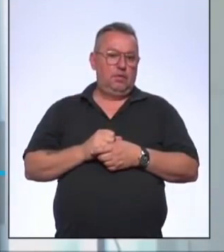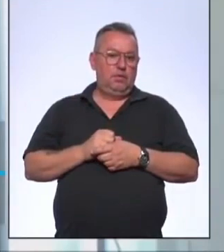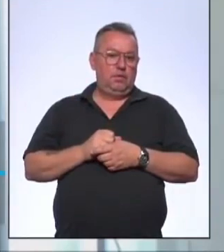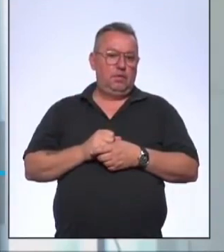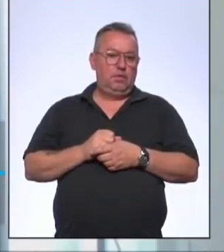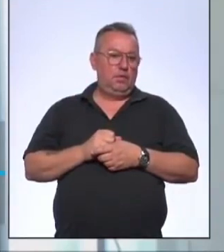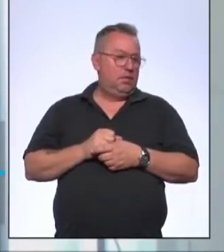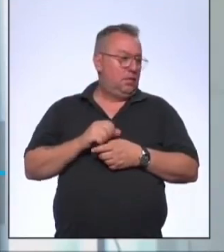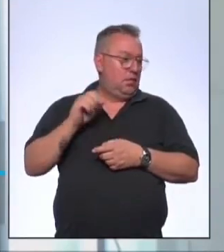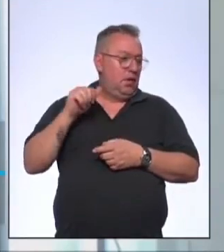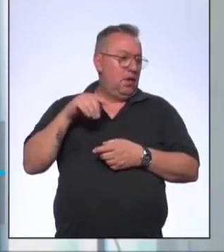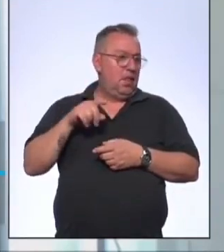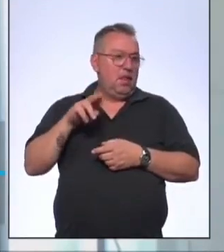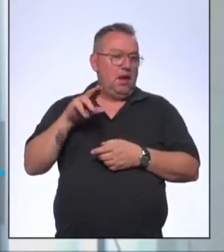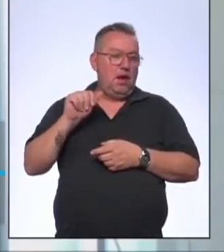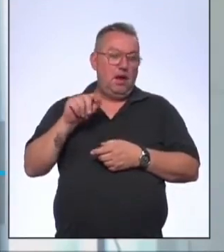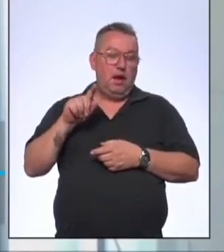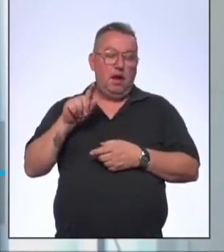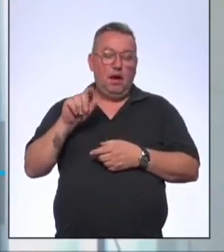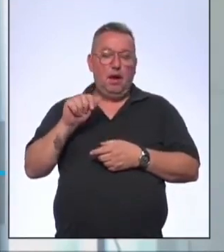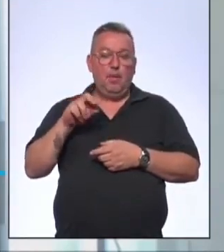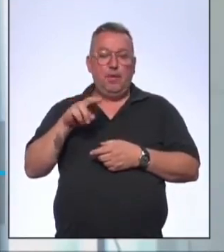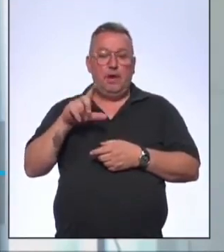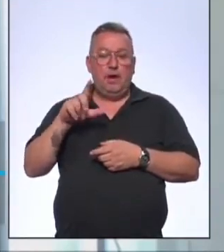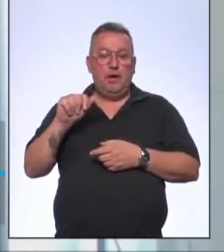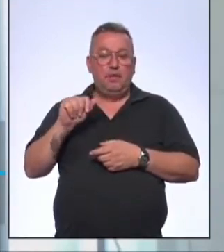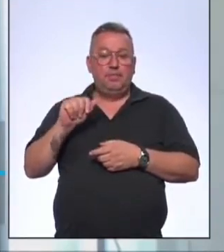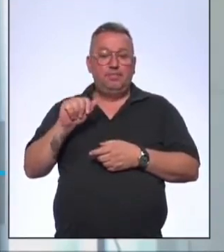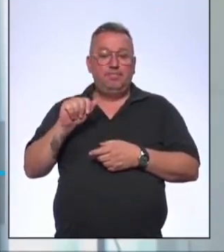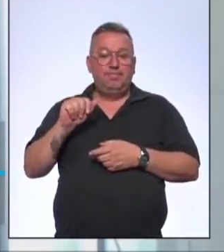a Andréia, a Gabriela,